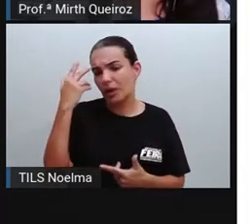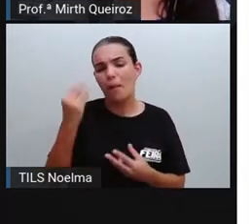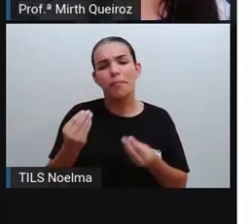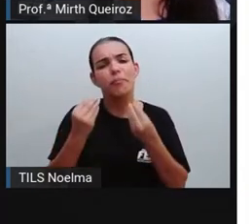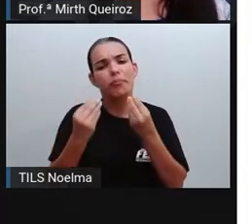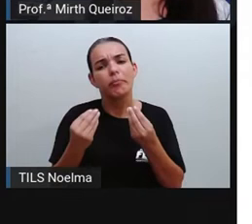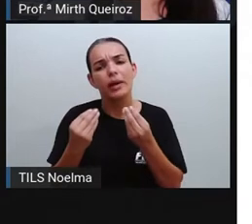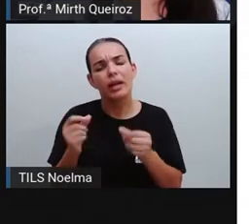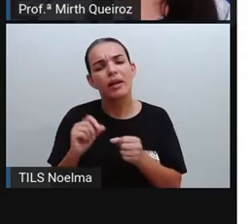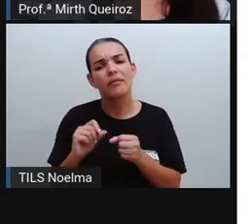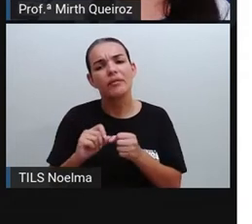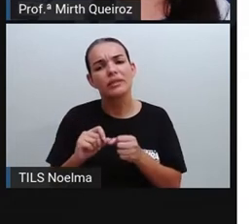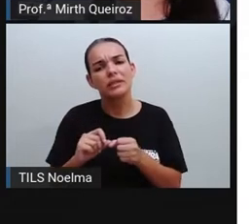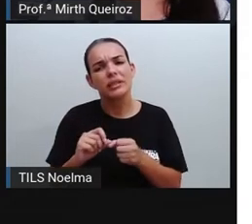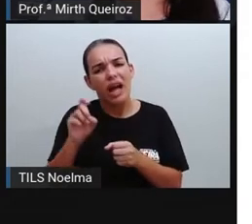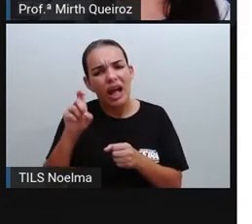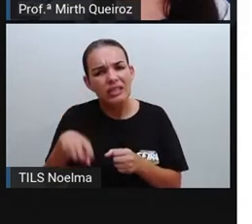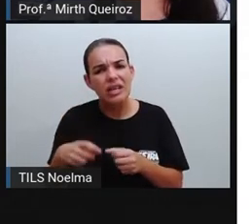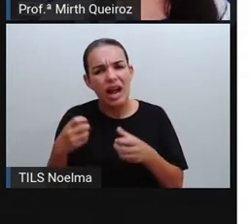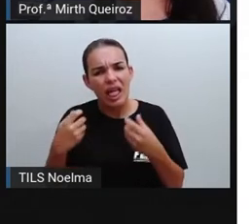isso? Será que isso é necessário?